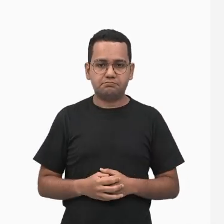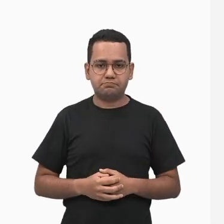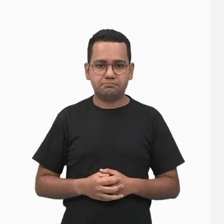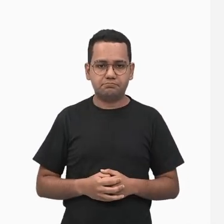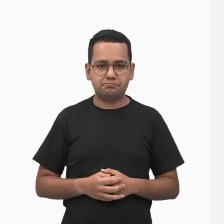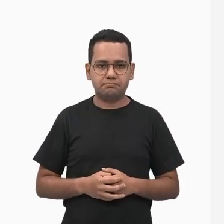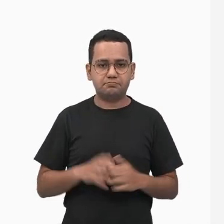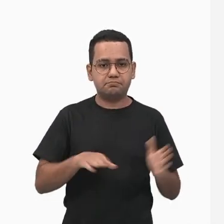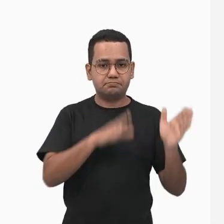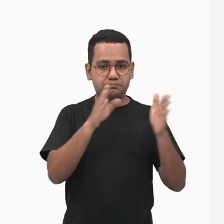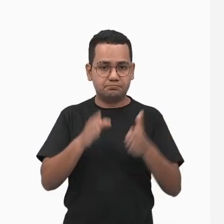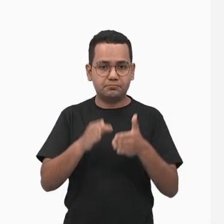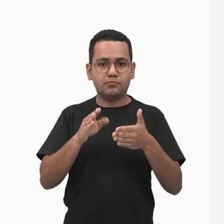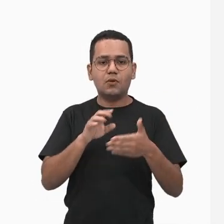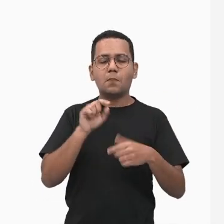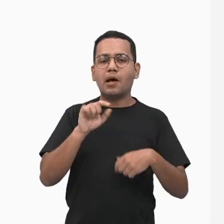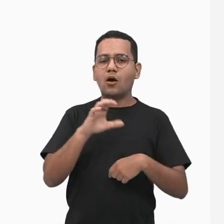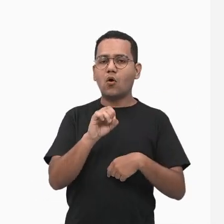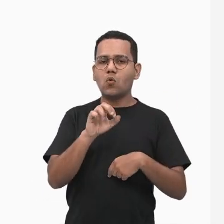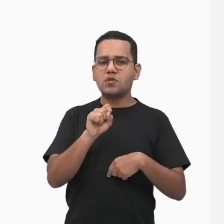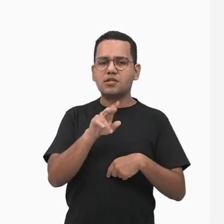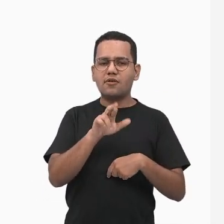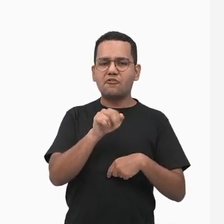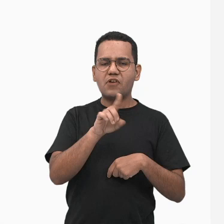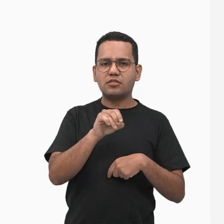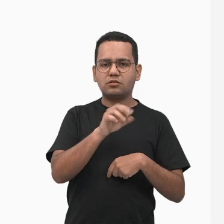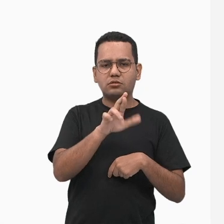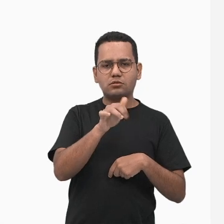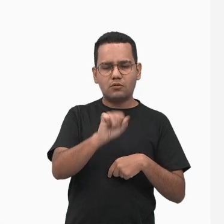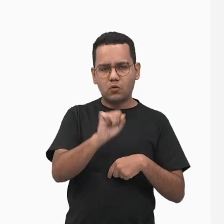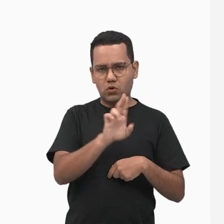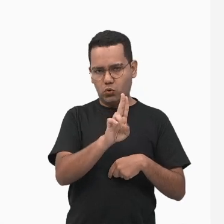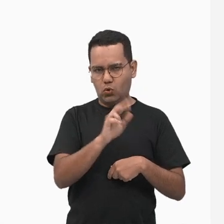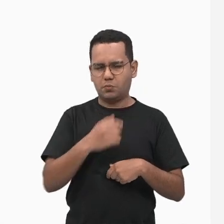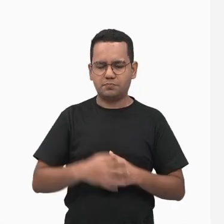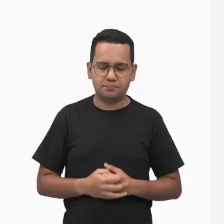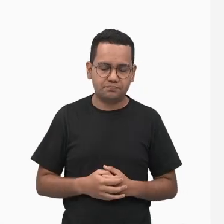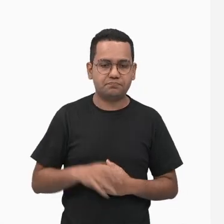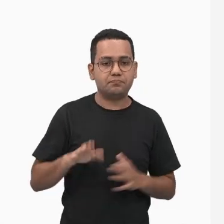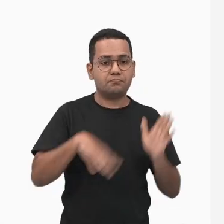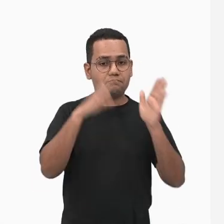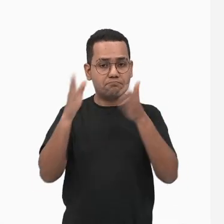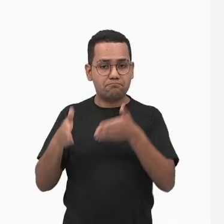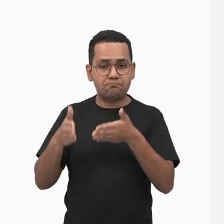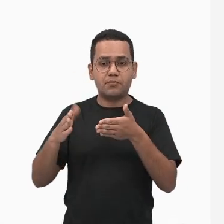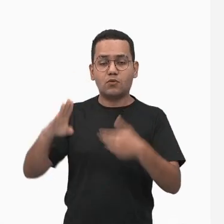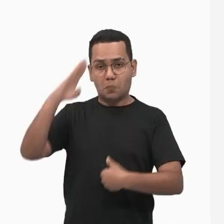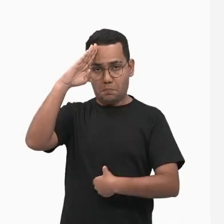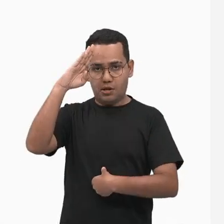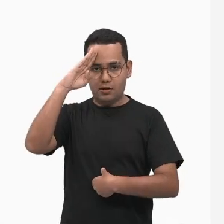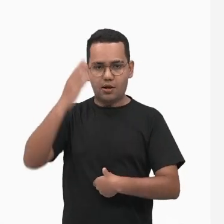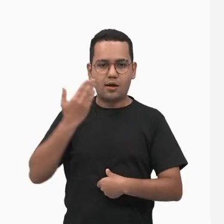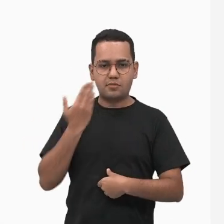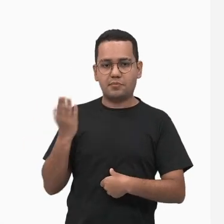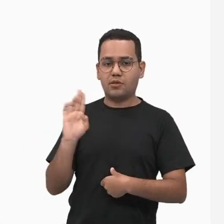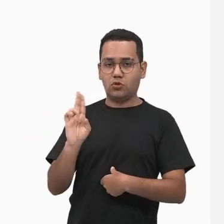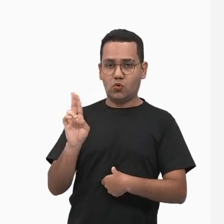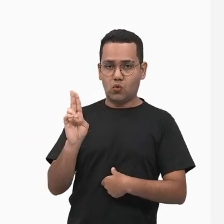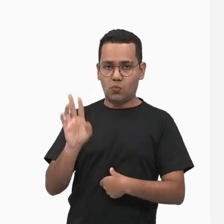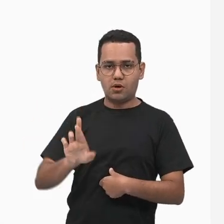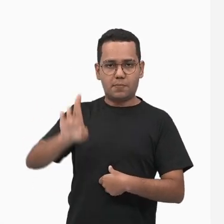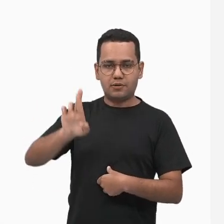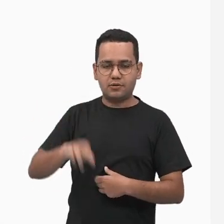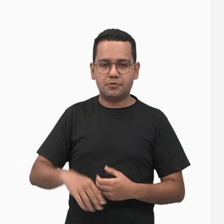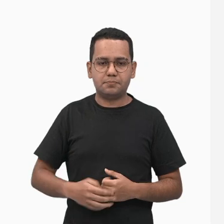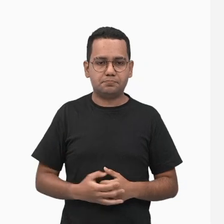José Joaquim de Campos. E, representando os militares, nós temos aí a pessoa de Francisco de Lima e Silva,